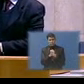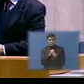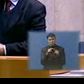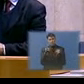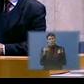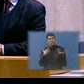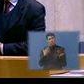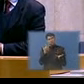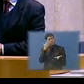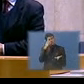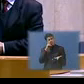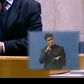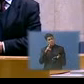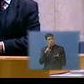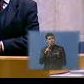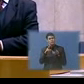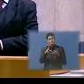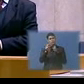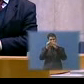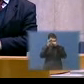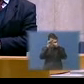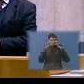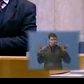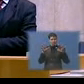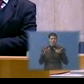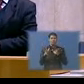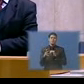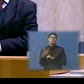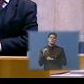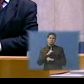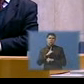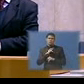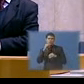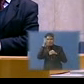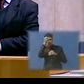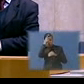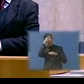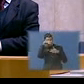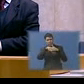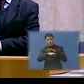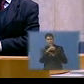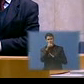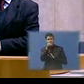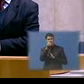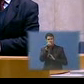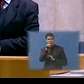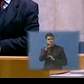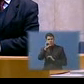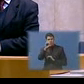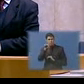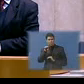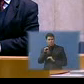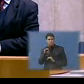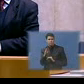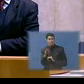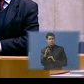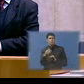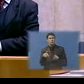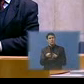claro que a prefeitura tem um caixa de 6.900. E não é um caixa prudencial, digamos.